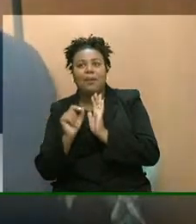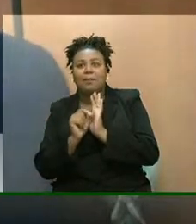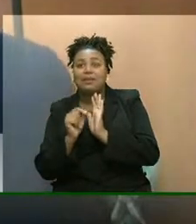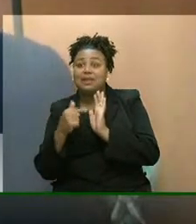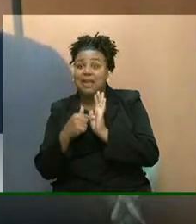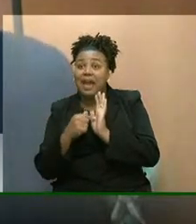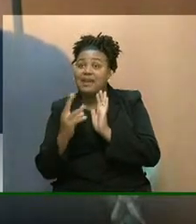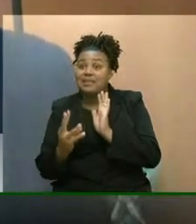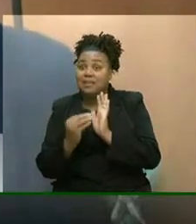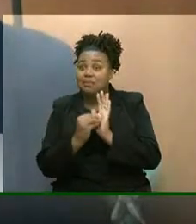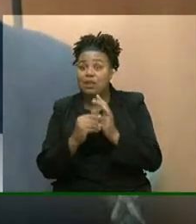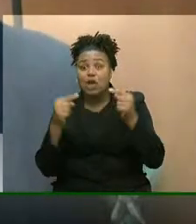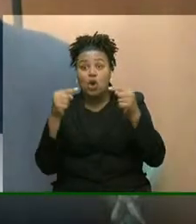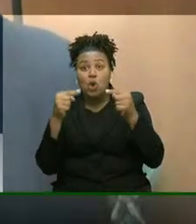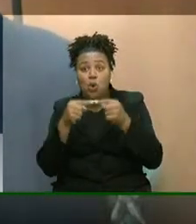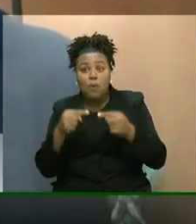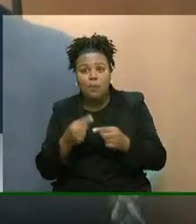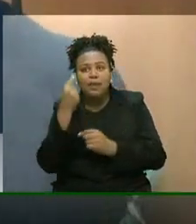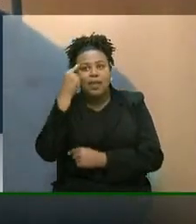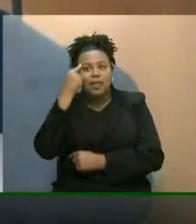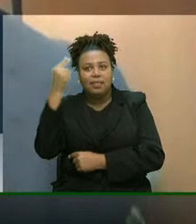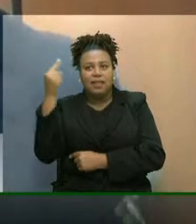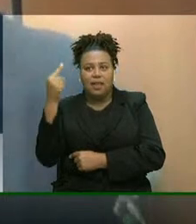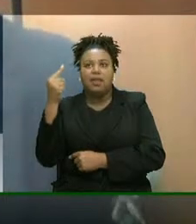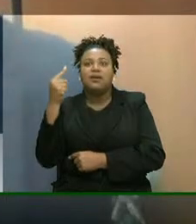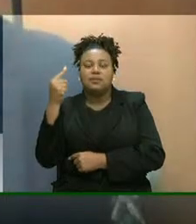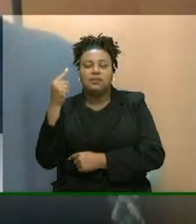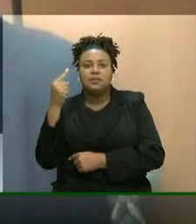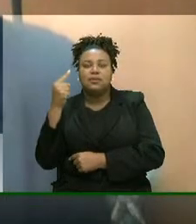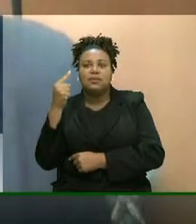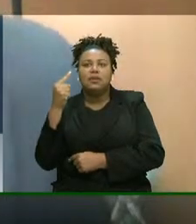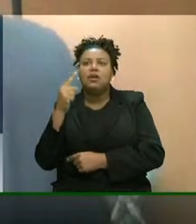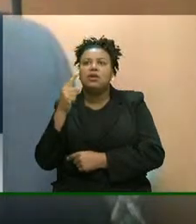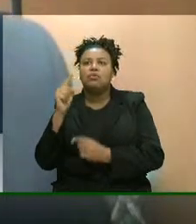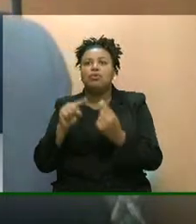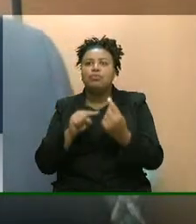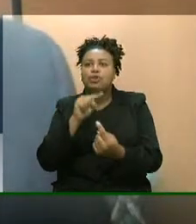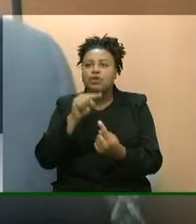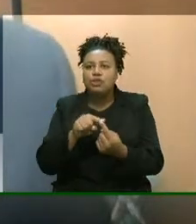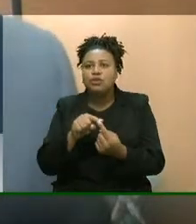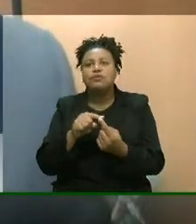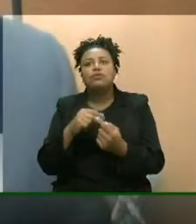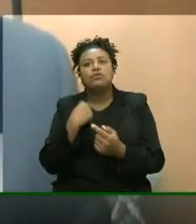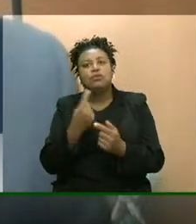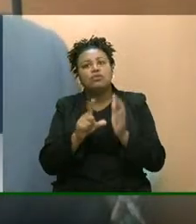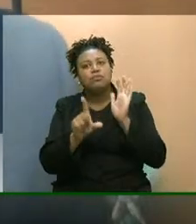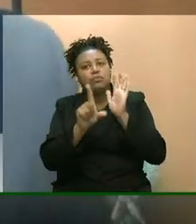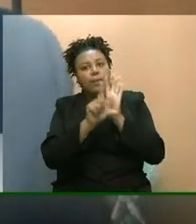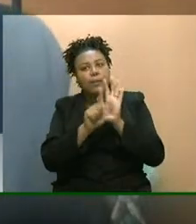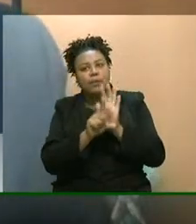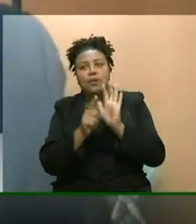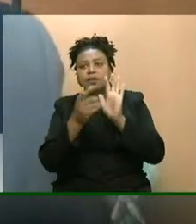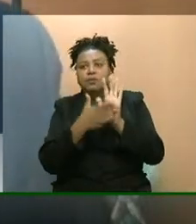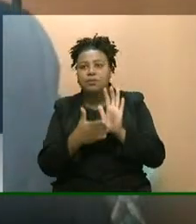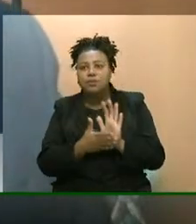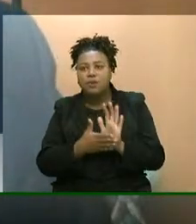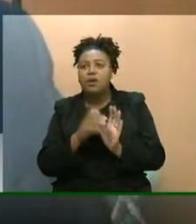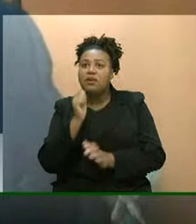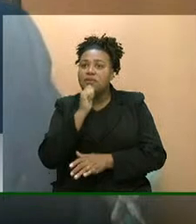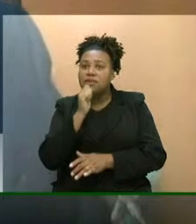ao encontro da nossa ideia, a nossa intenção como legisladores de uma proposta que está